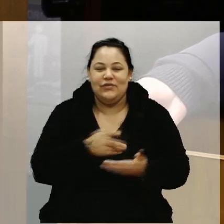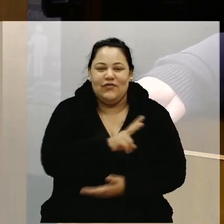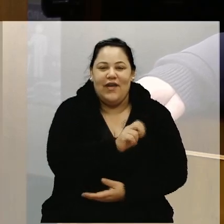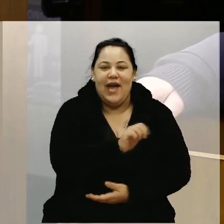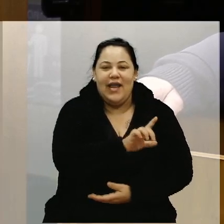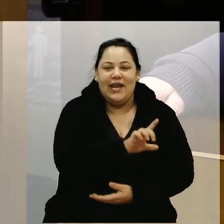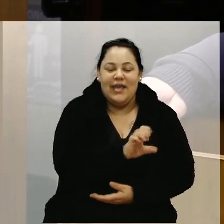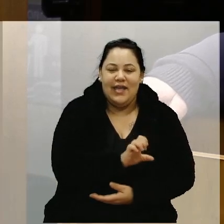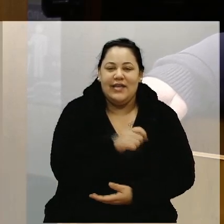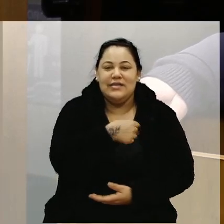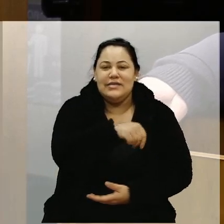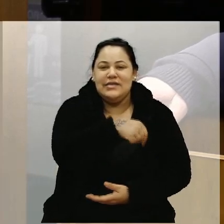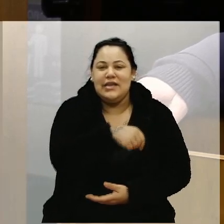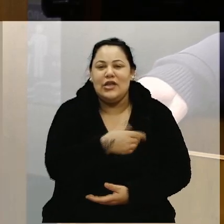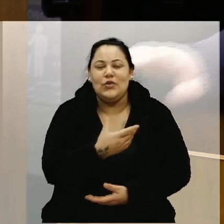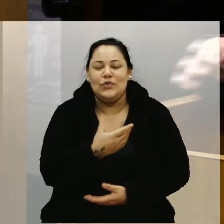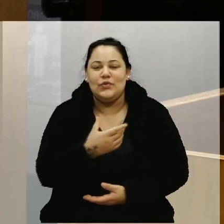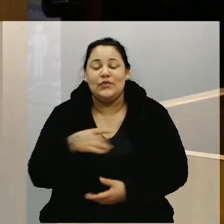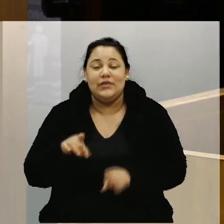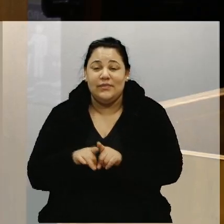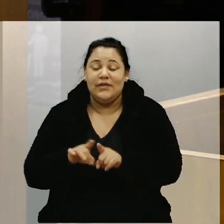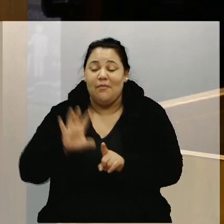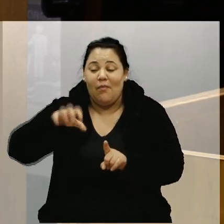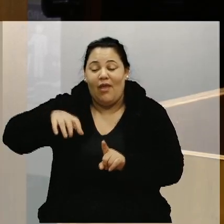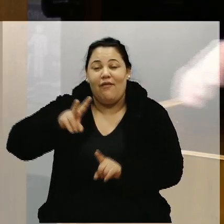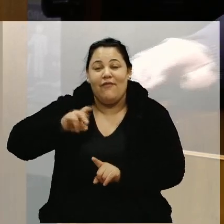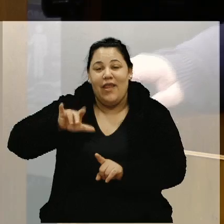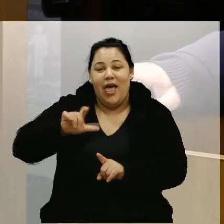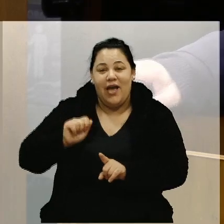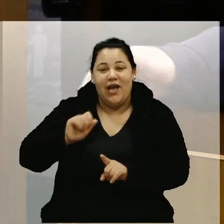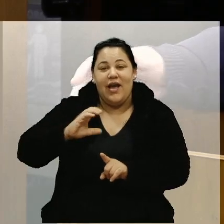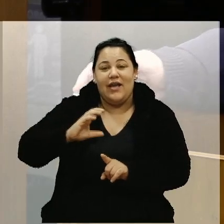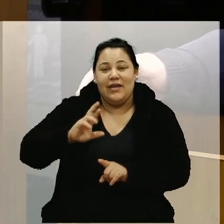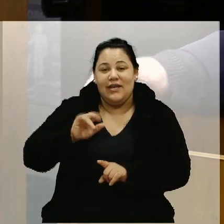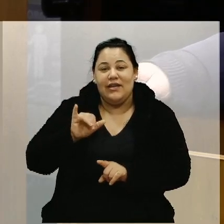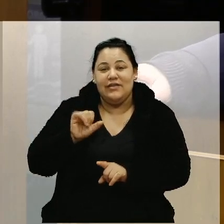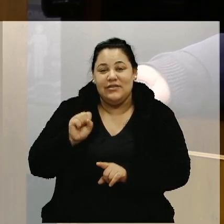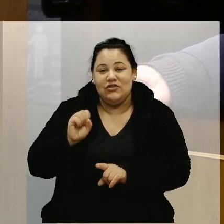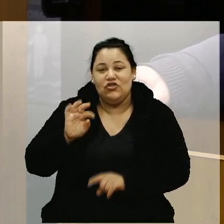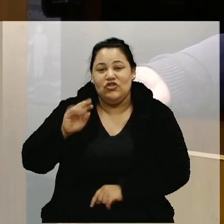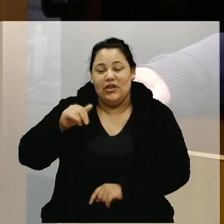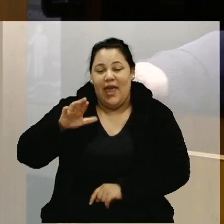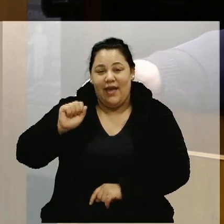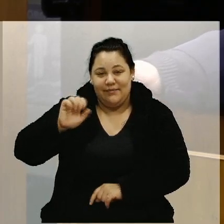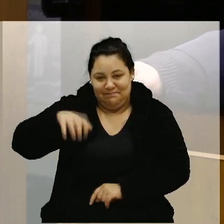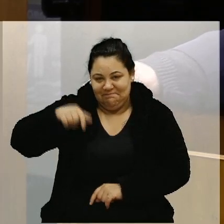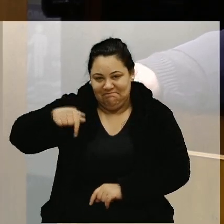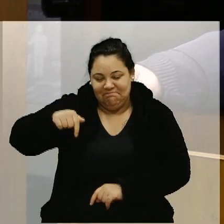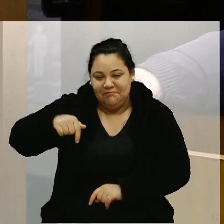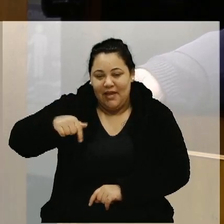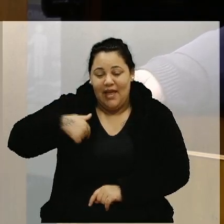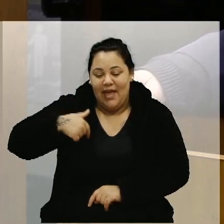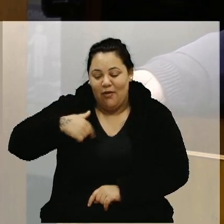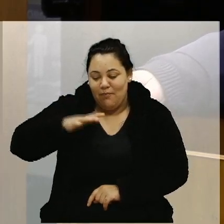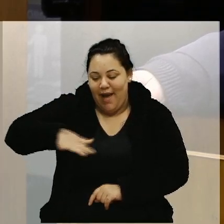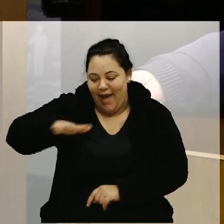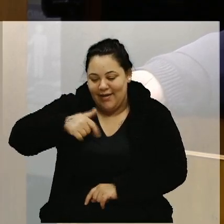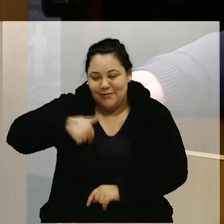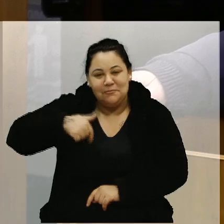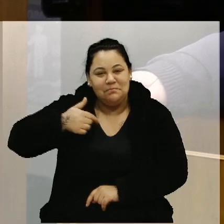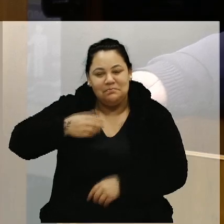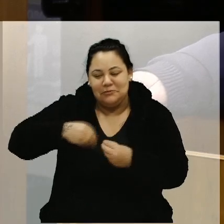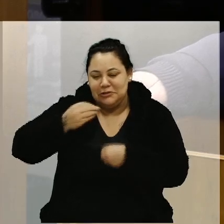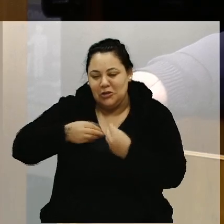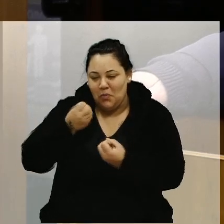enfim. E Vila Cristina é uma área, uma região que eu me sinto bem, eu gosto, por